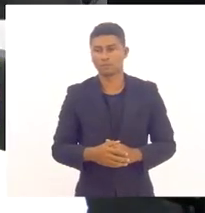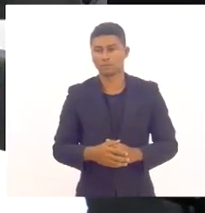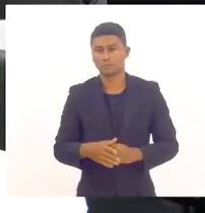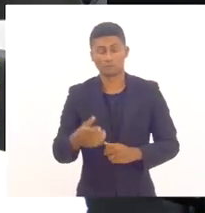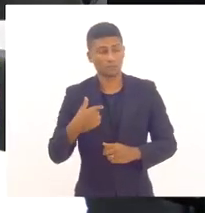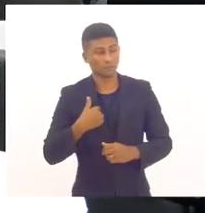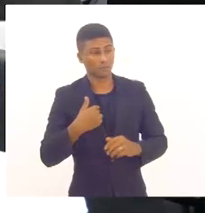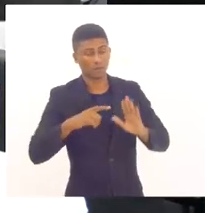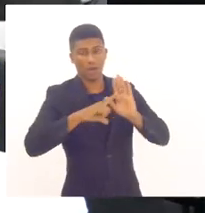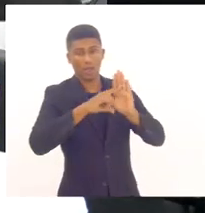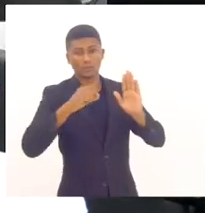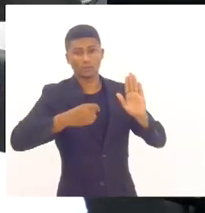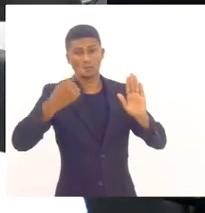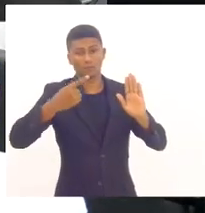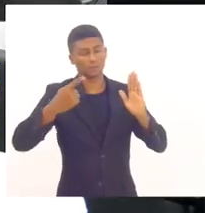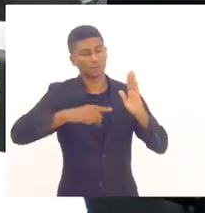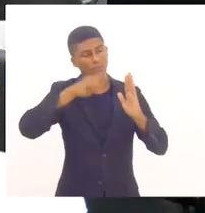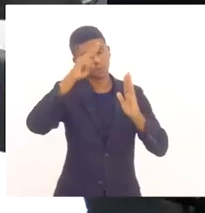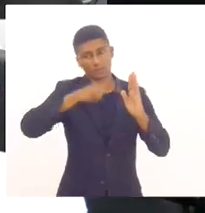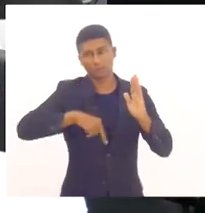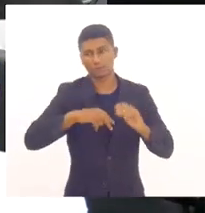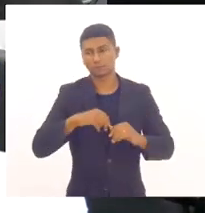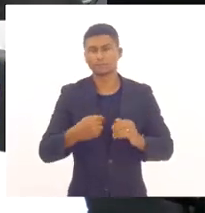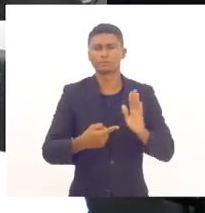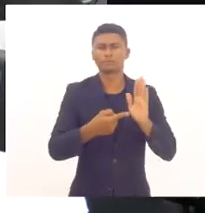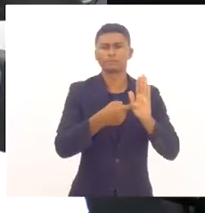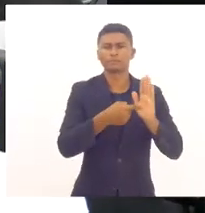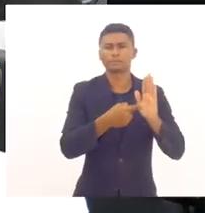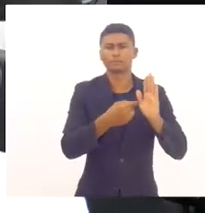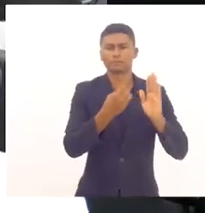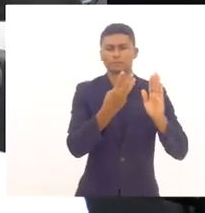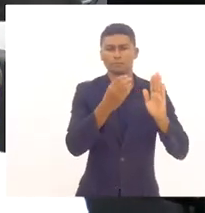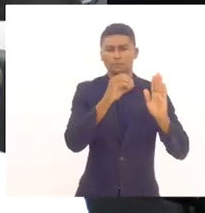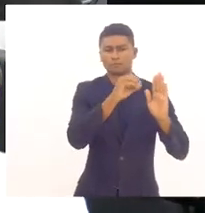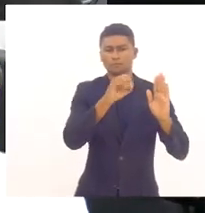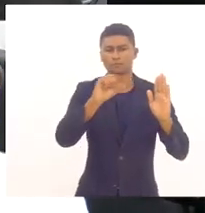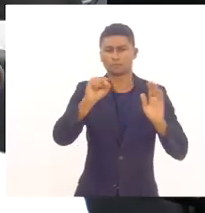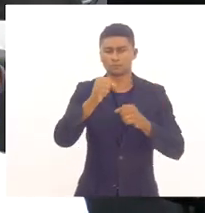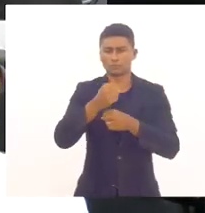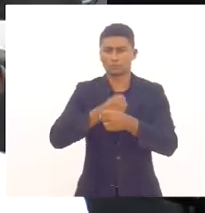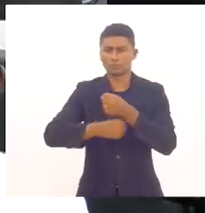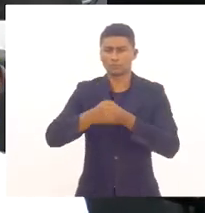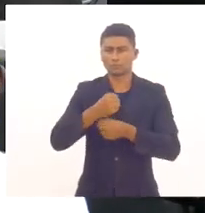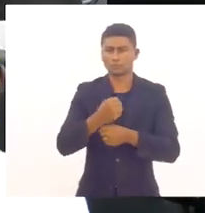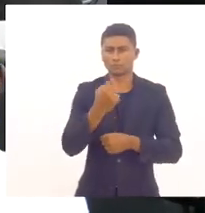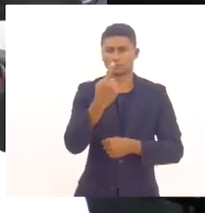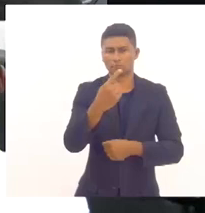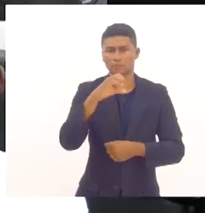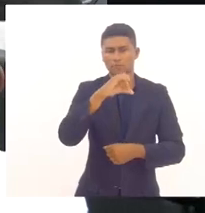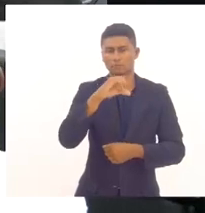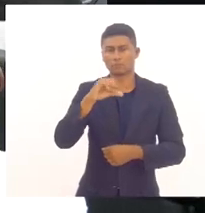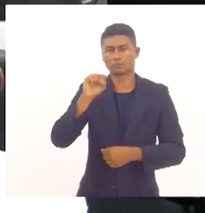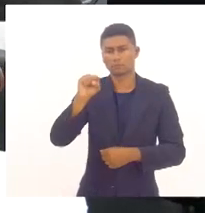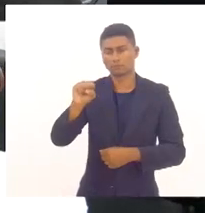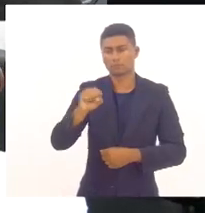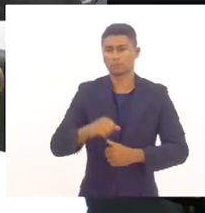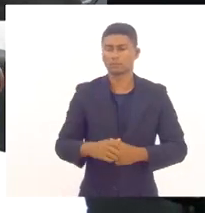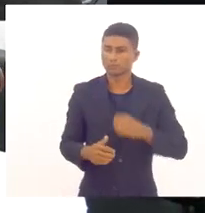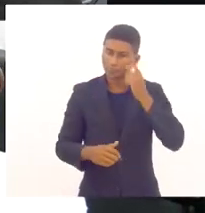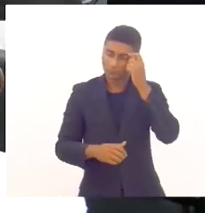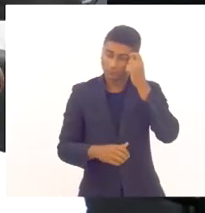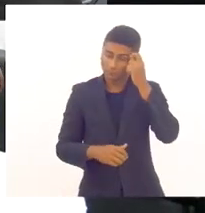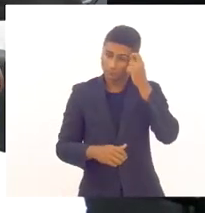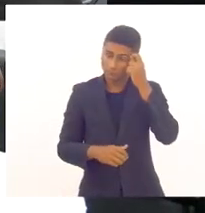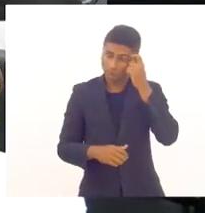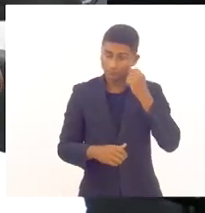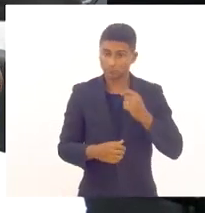primeiro artigo da lei que o senhor sugeriu. É 3008, de 98. O senhor citou 91. Fica